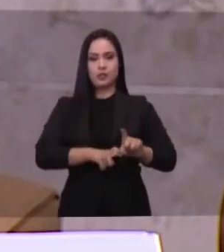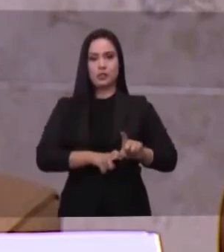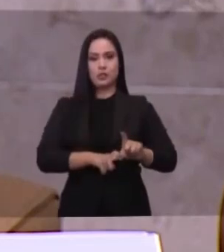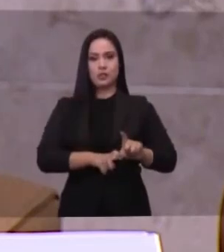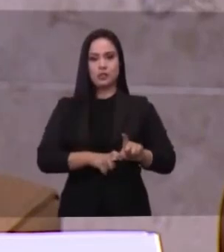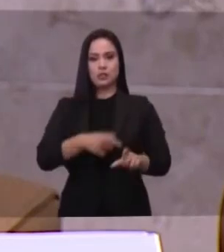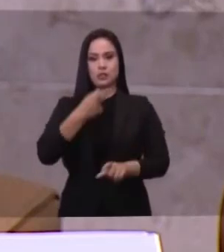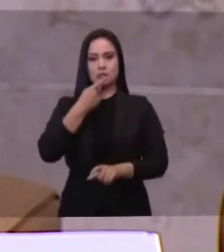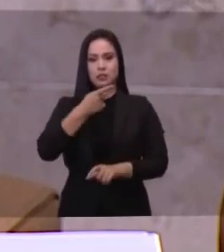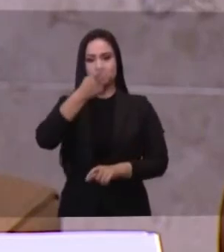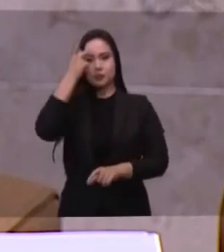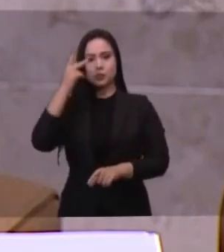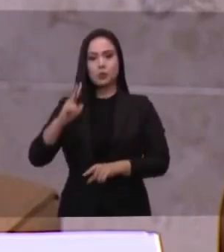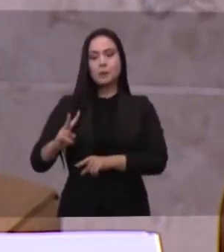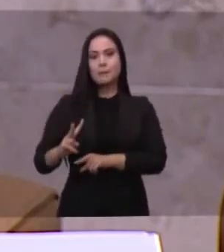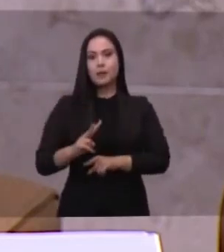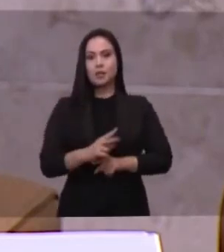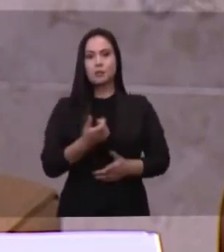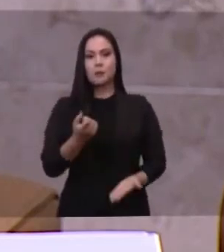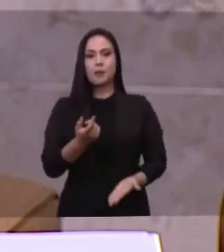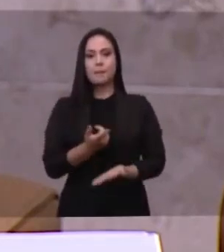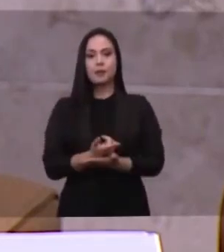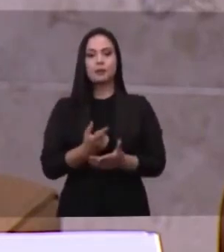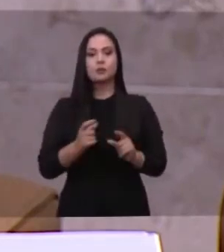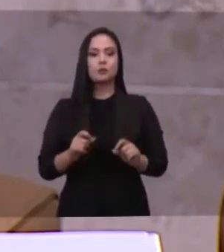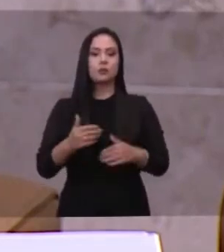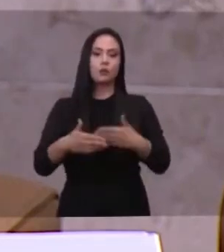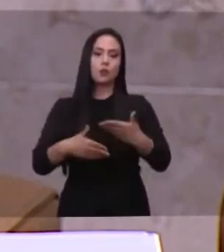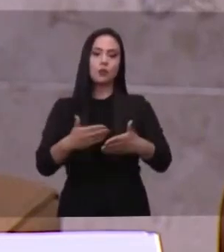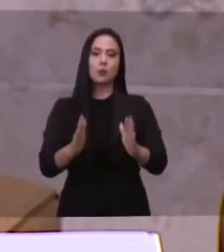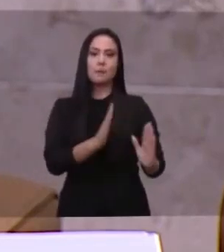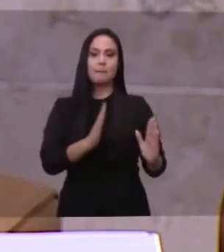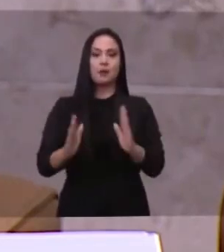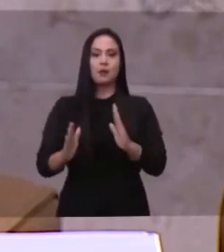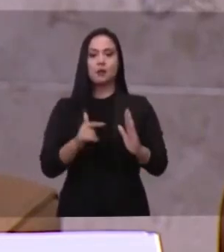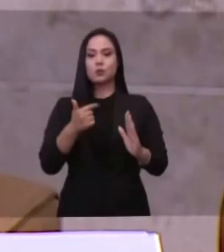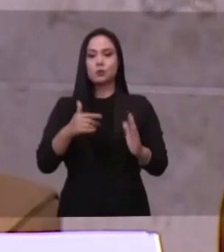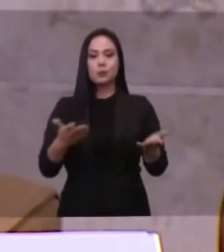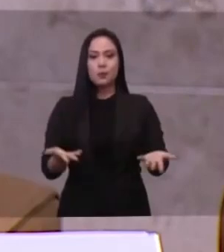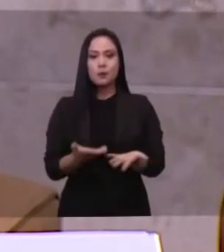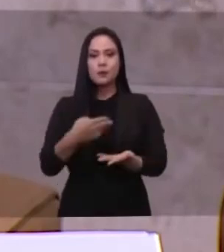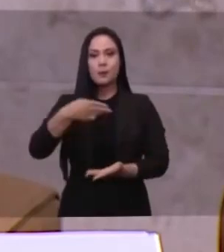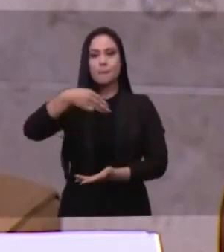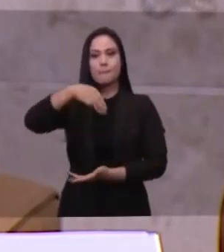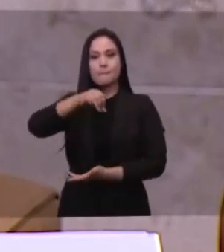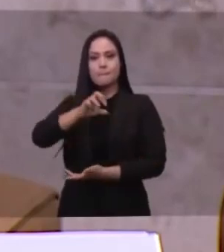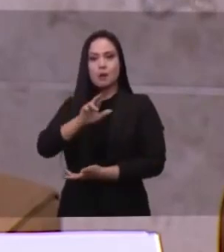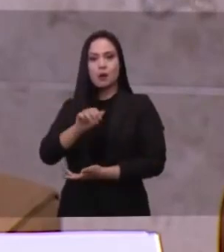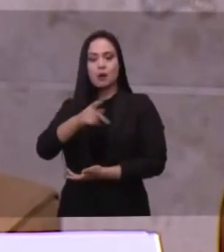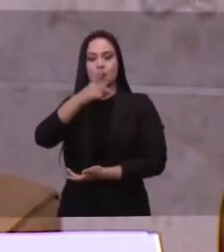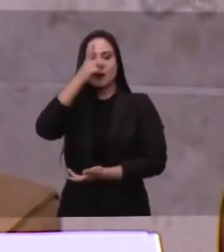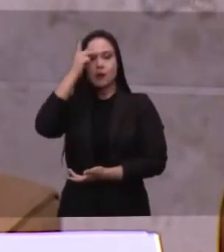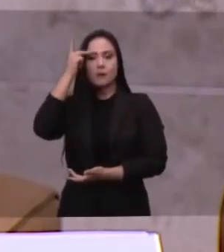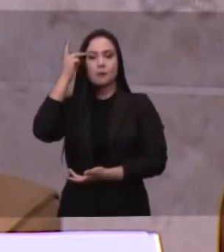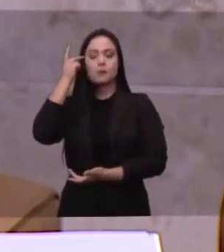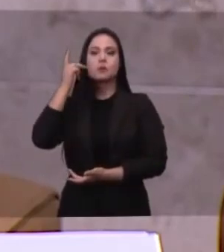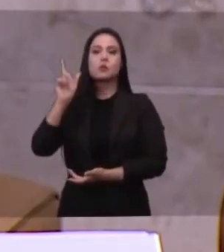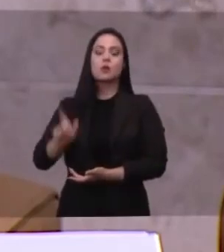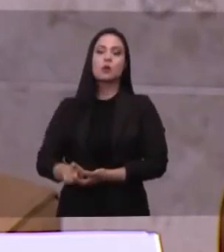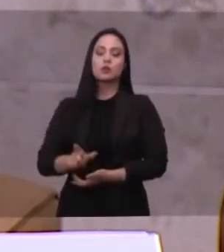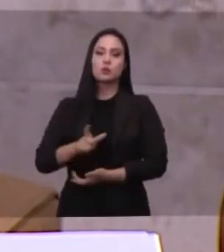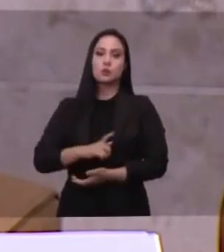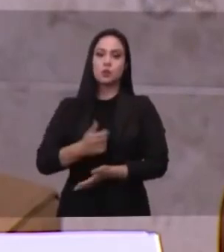notifica o fiduciante ao pagamento e, decorrido o prazo sem a purgação da mora, o oficial do competente registro de